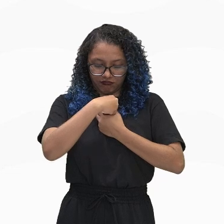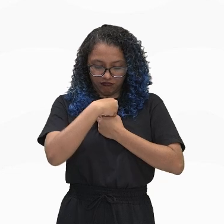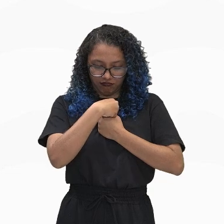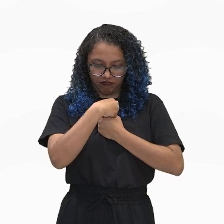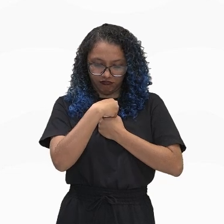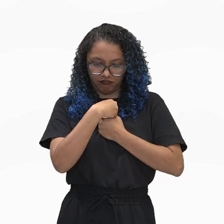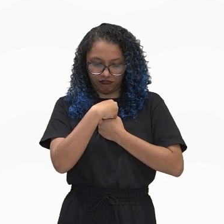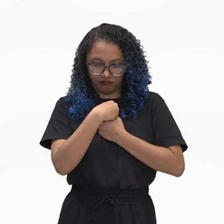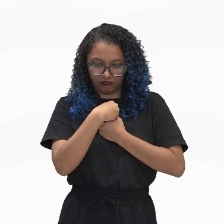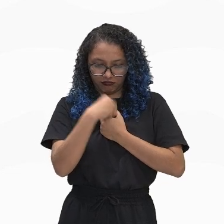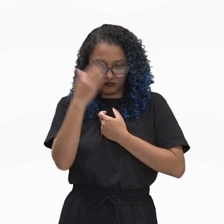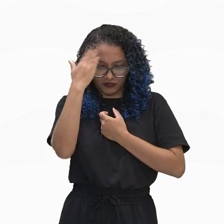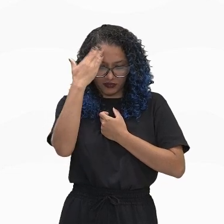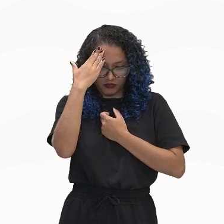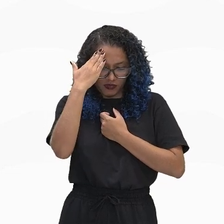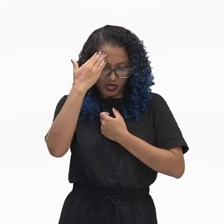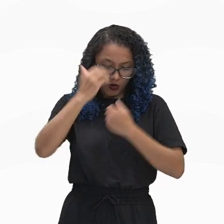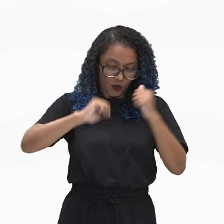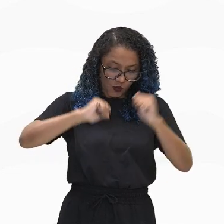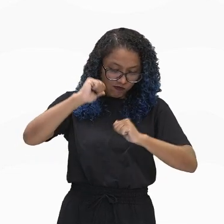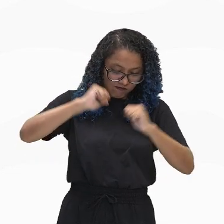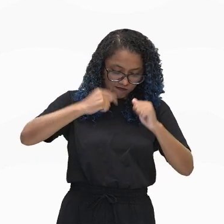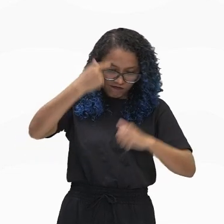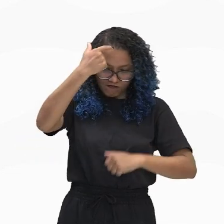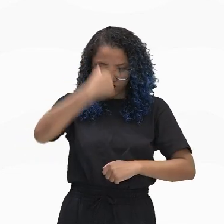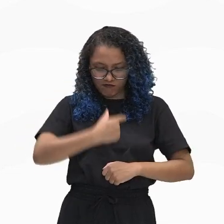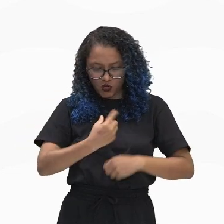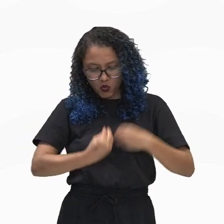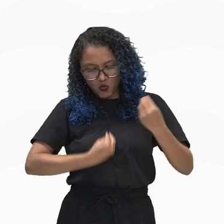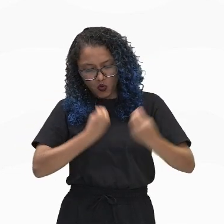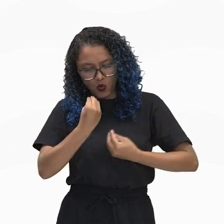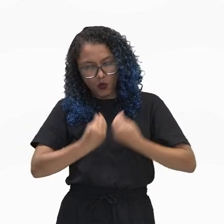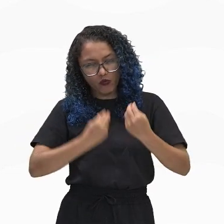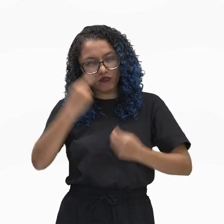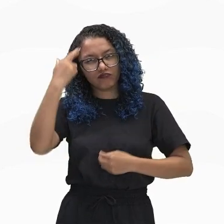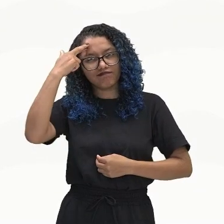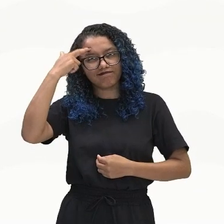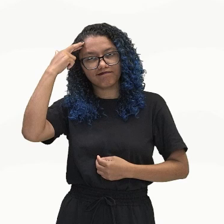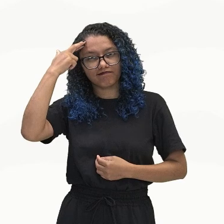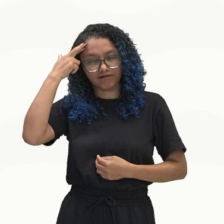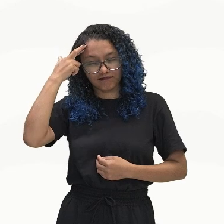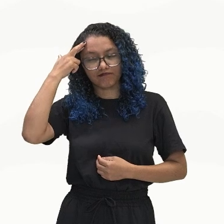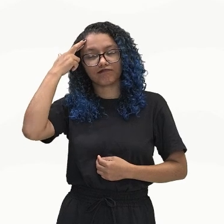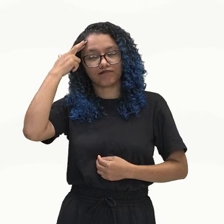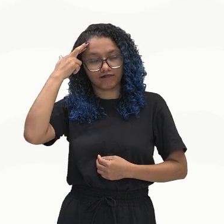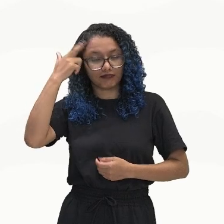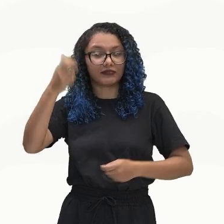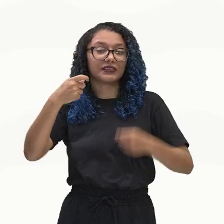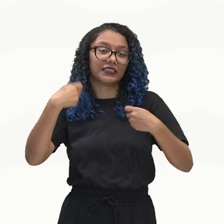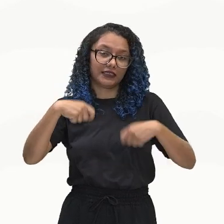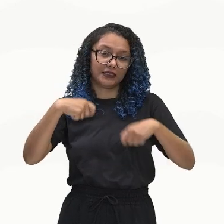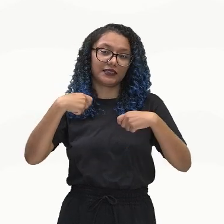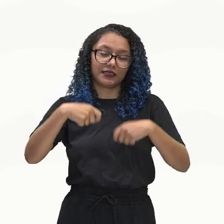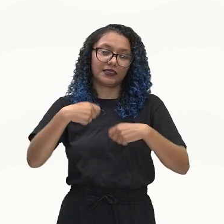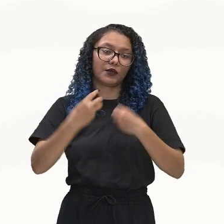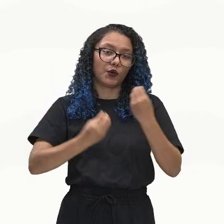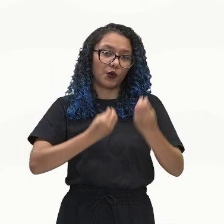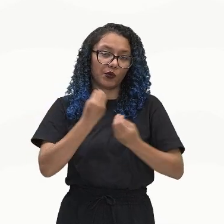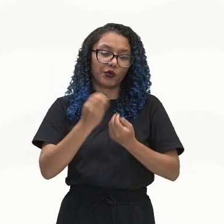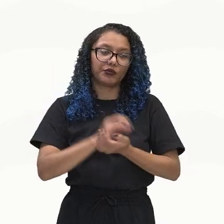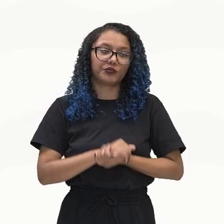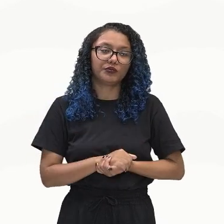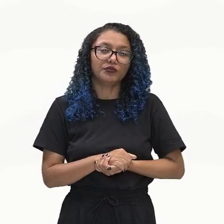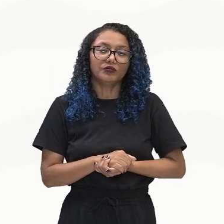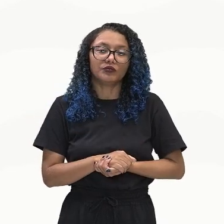e reflita sobre quem é. Então, você precisa aí refletir sobretudo